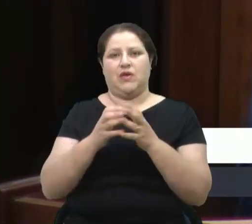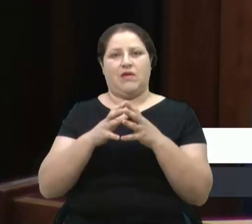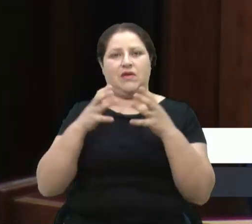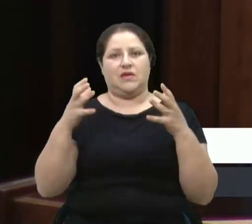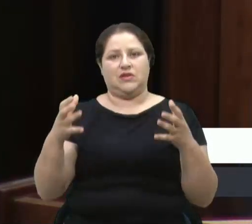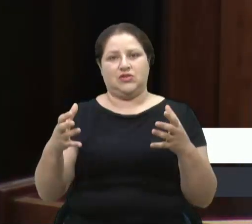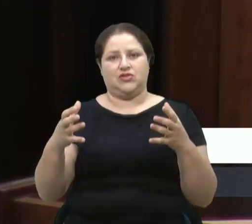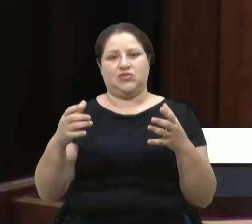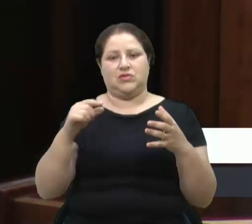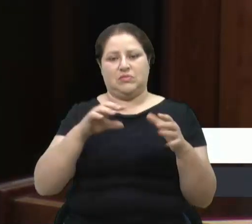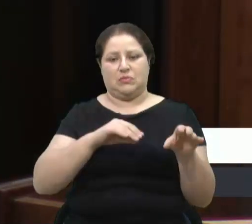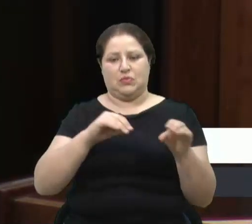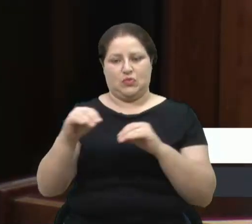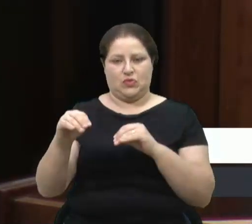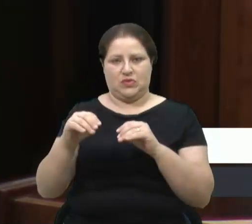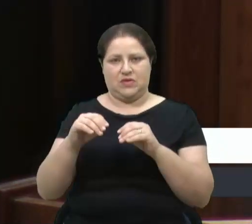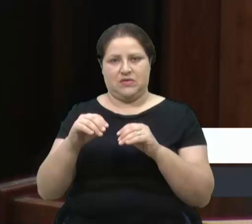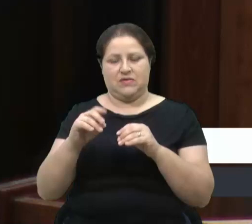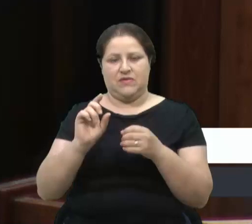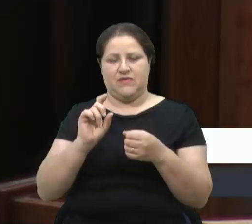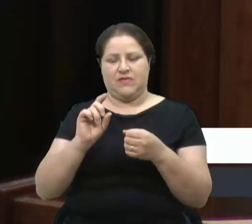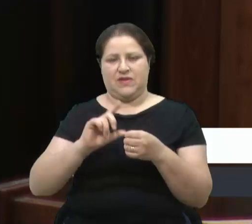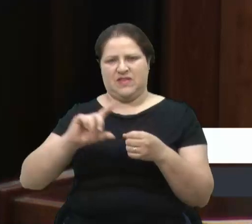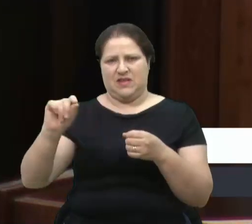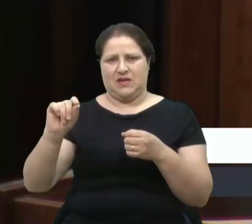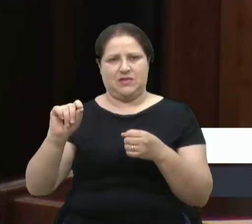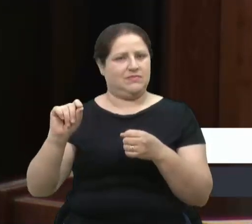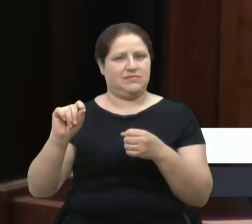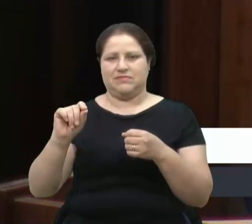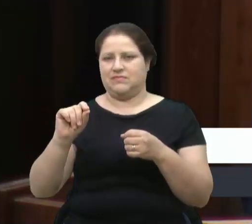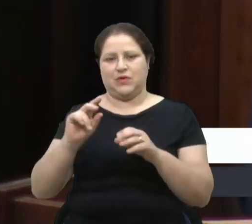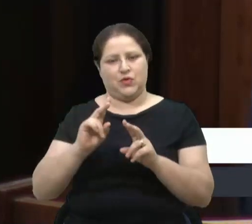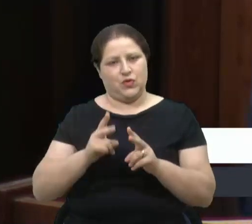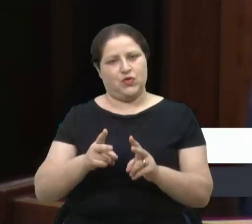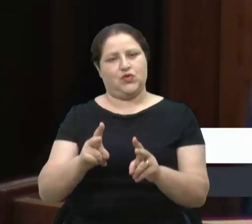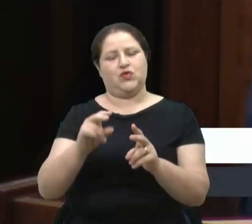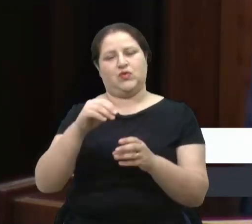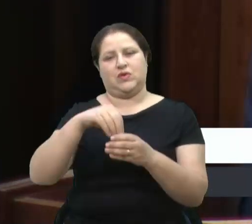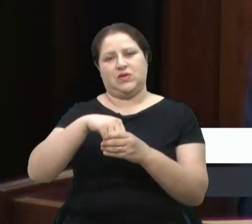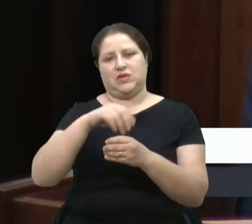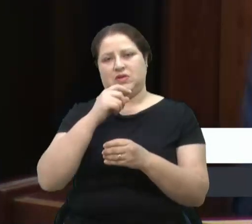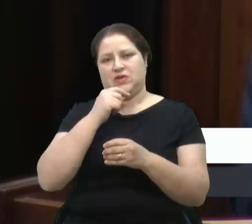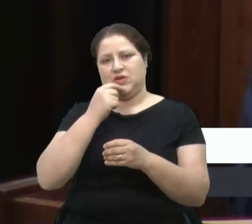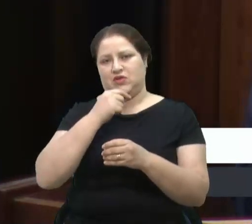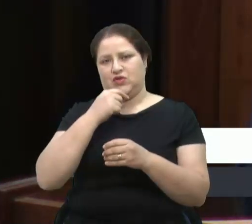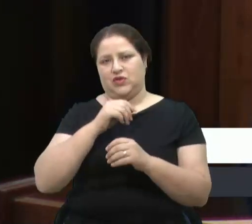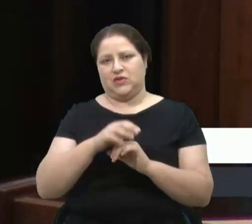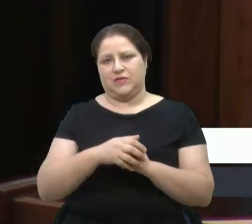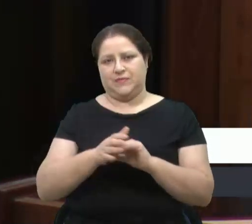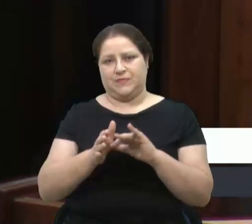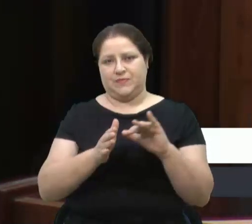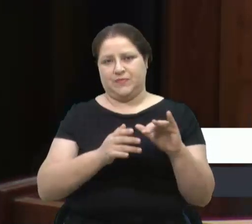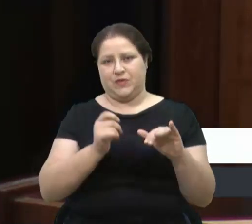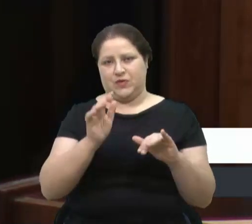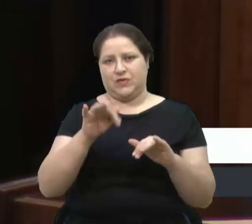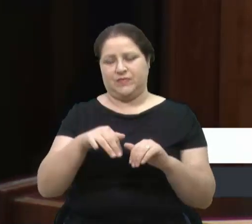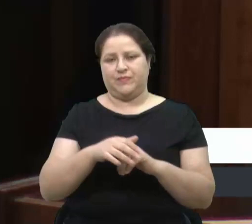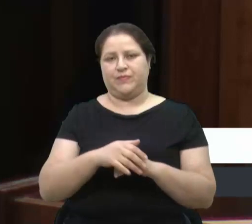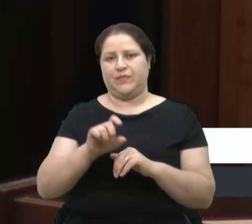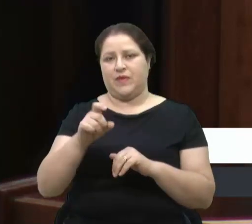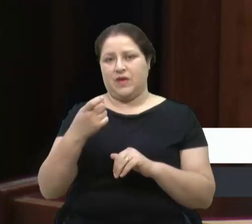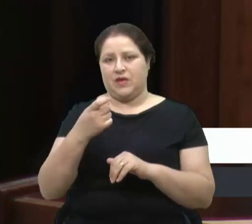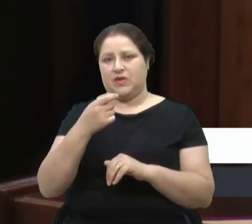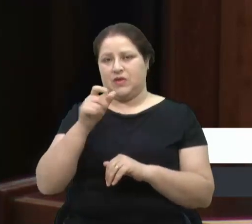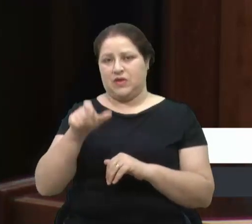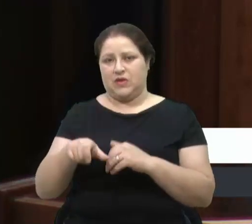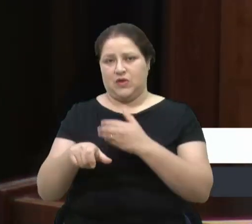Caxias nós para finalizar tem um ex-governador falecido já que